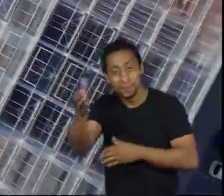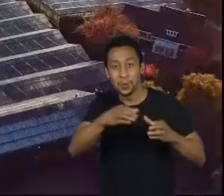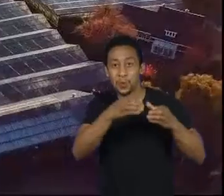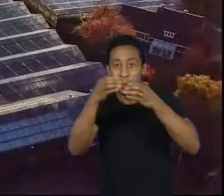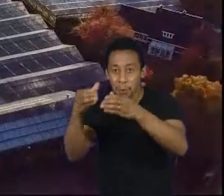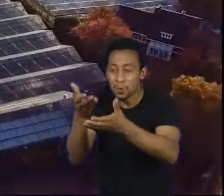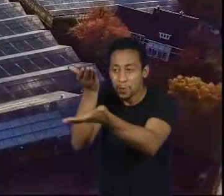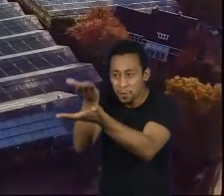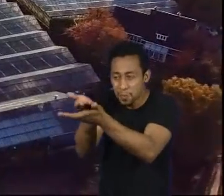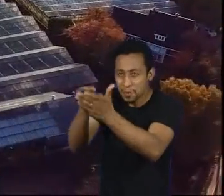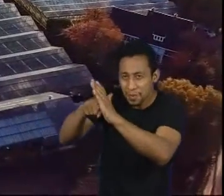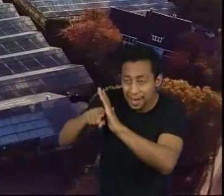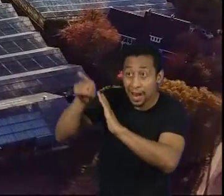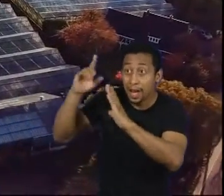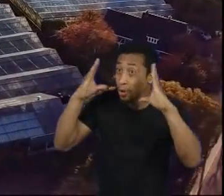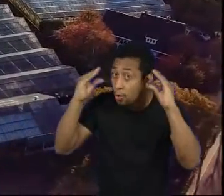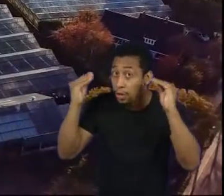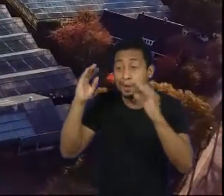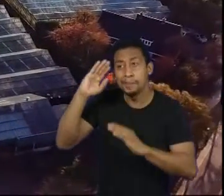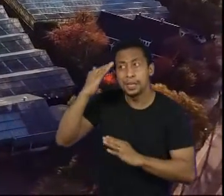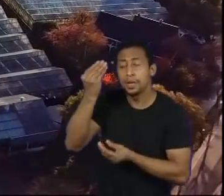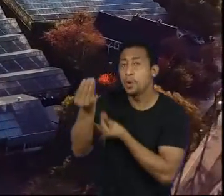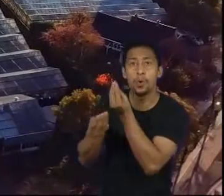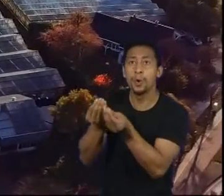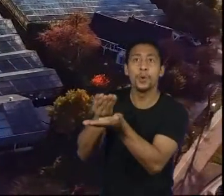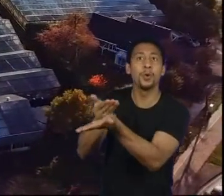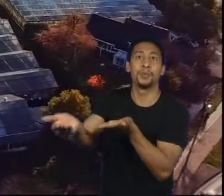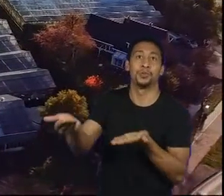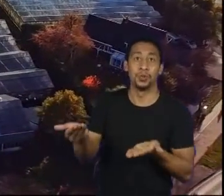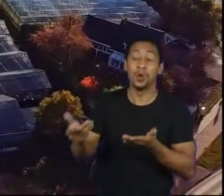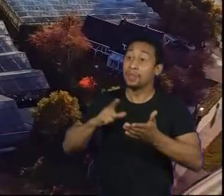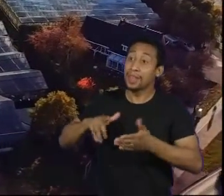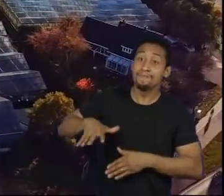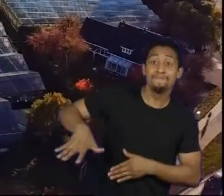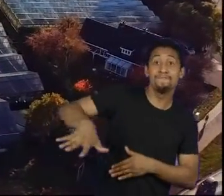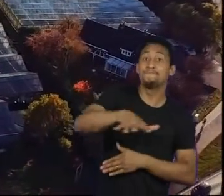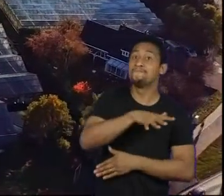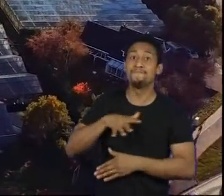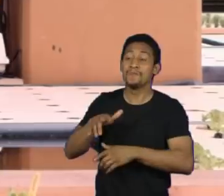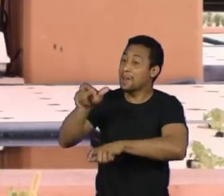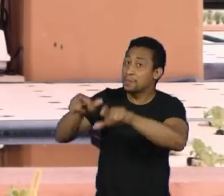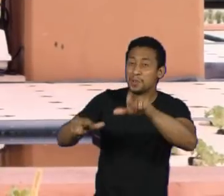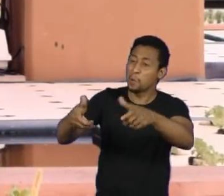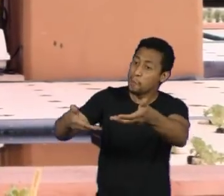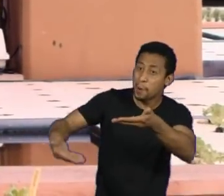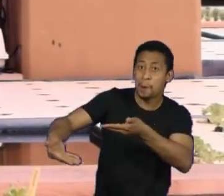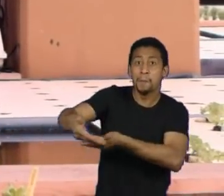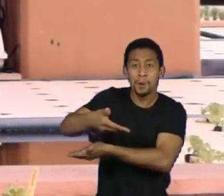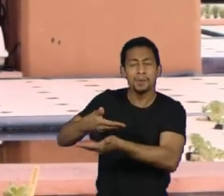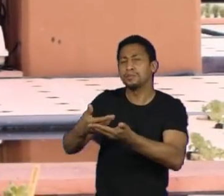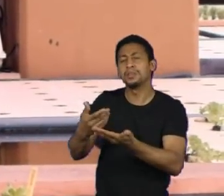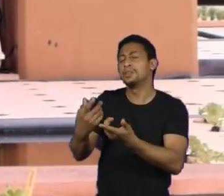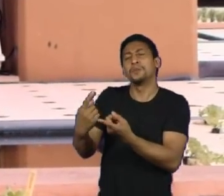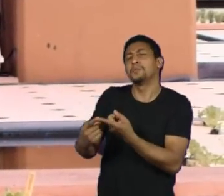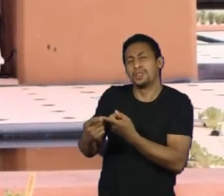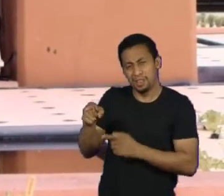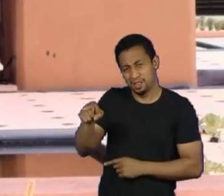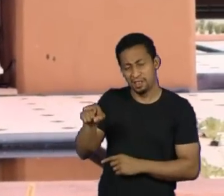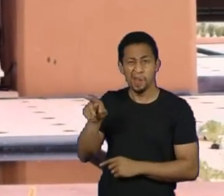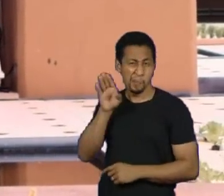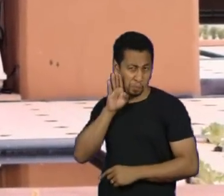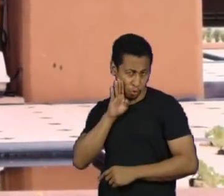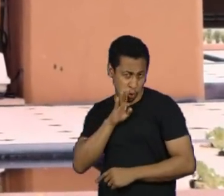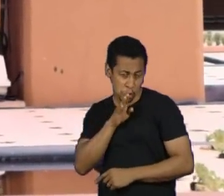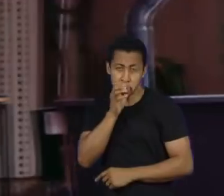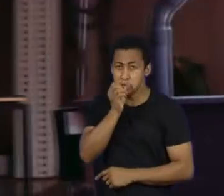surgiu, né? E aí a Holanda é um país muito cooperativo. E por quê? Porque eles são bonzinhos? Não, porque eles são um